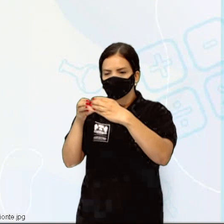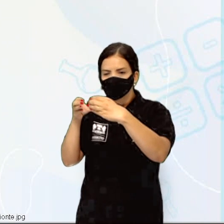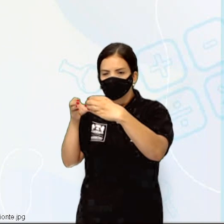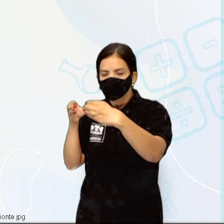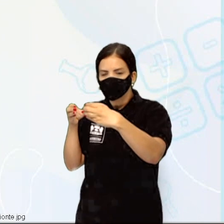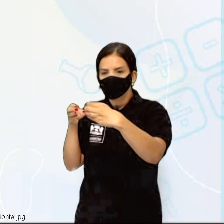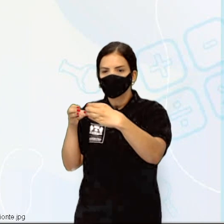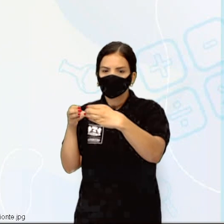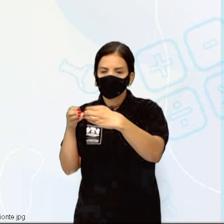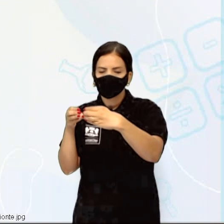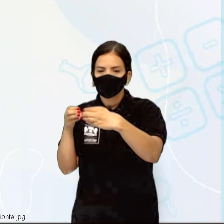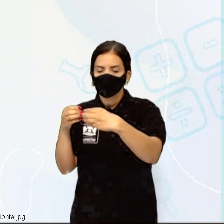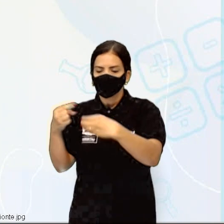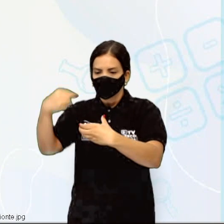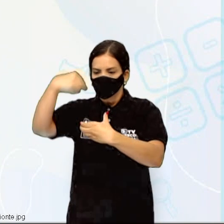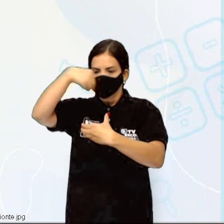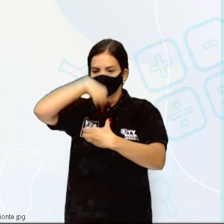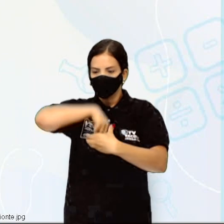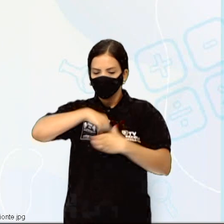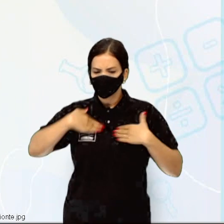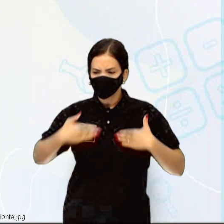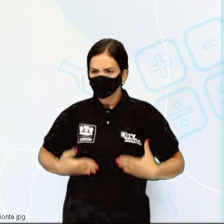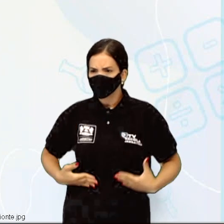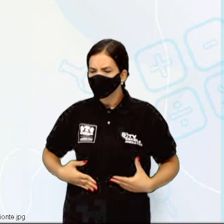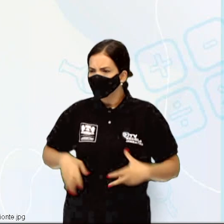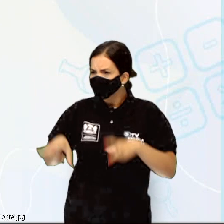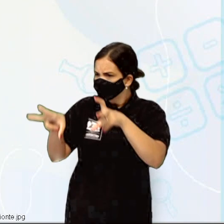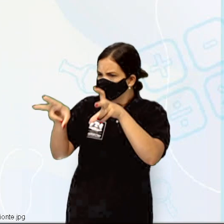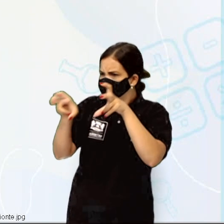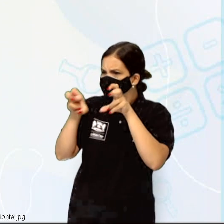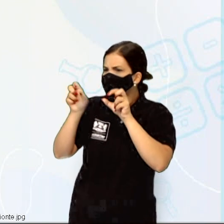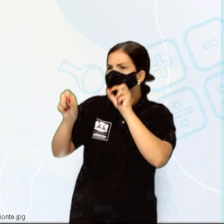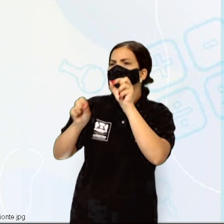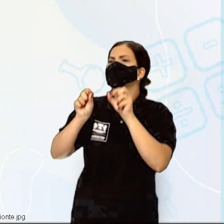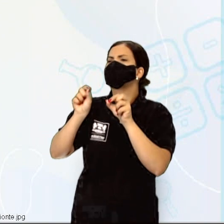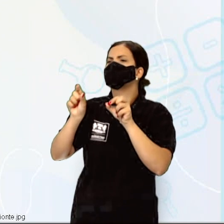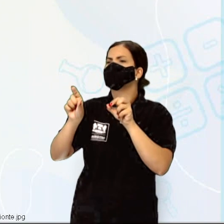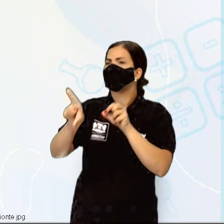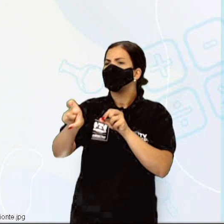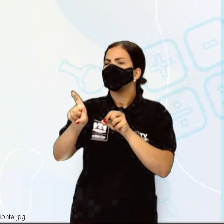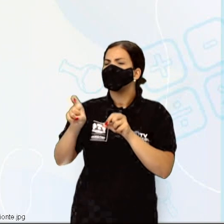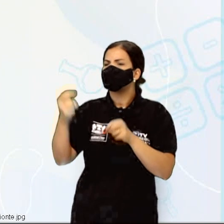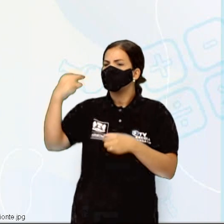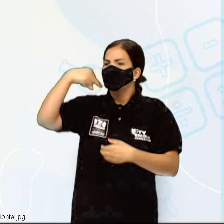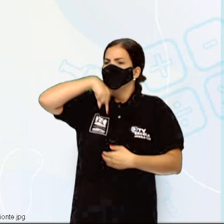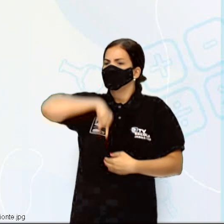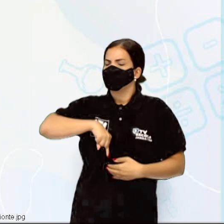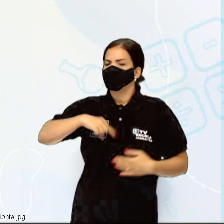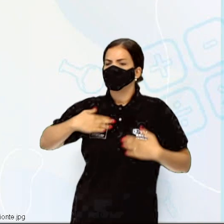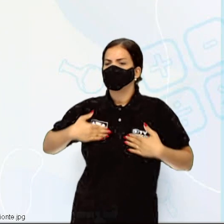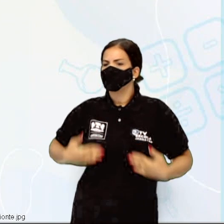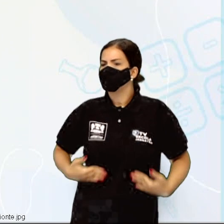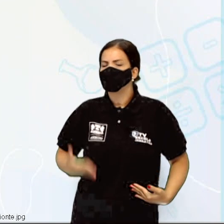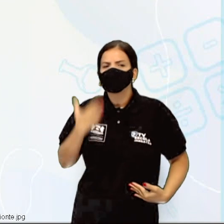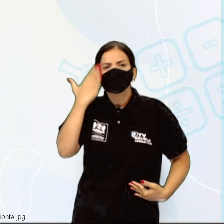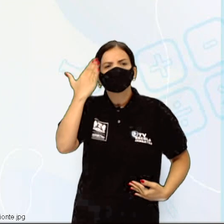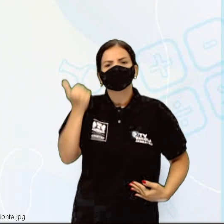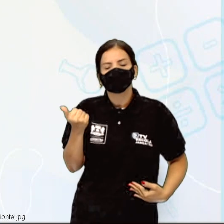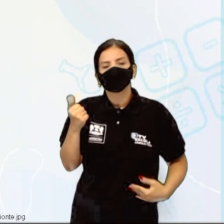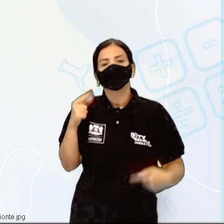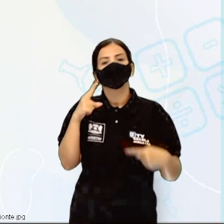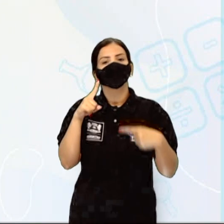o nosso sistema imunológico, para que ele não consiga identificar facilmente essas bactérias, e muitas vezes ele também pode estar ligado à